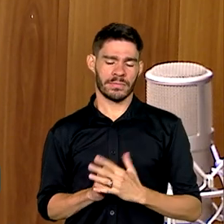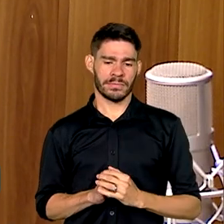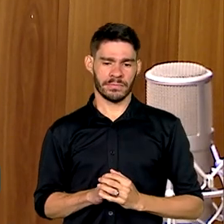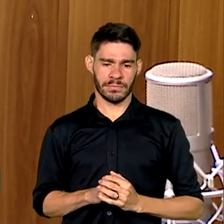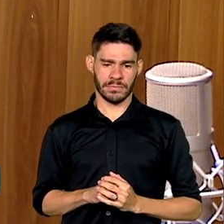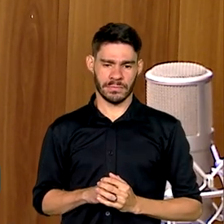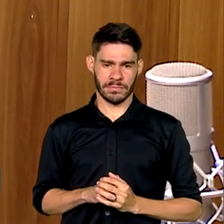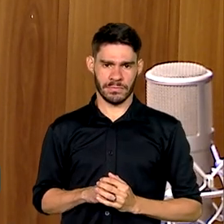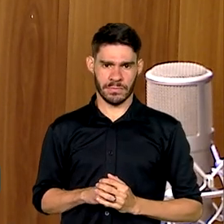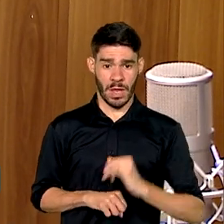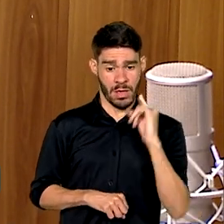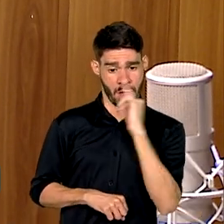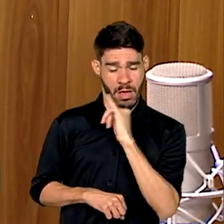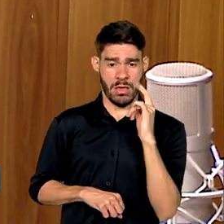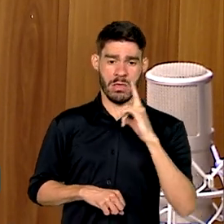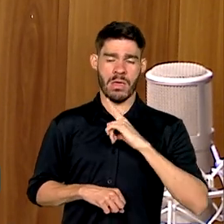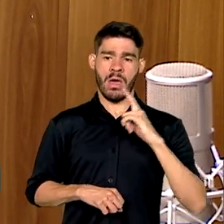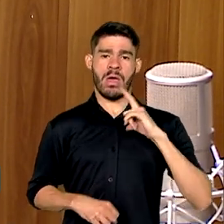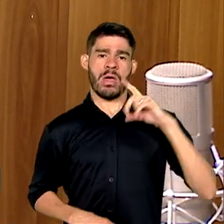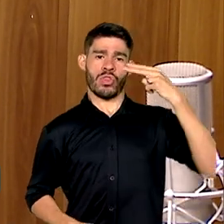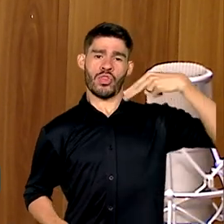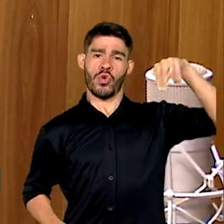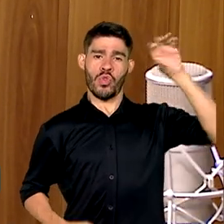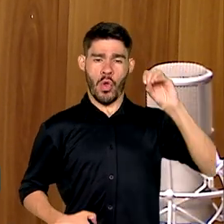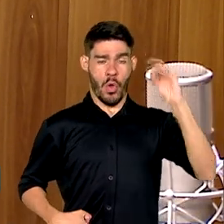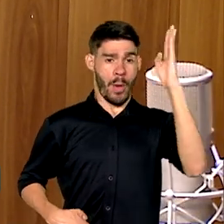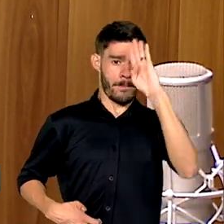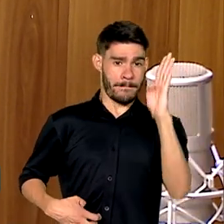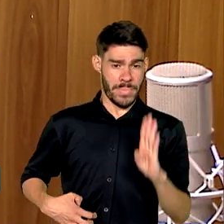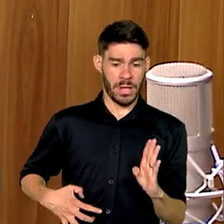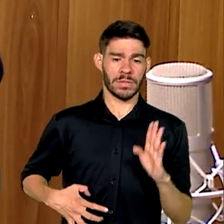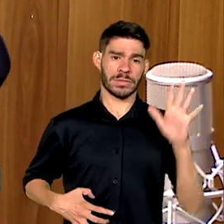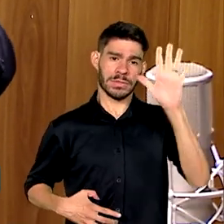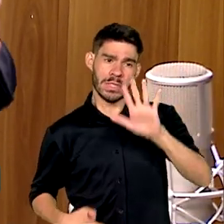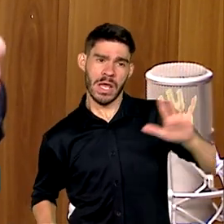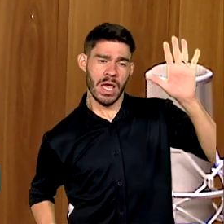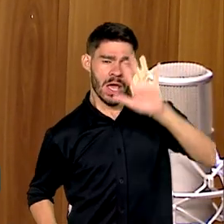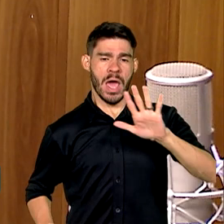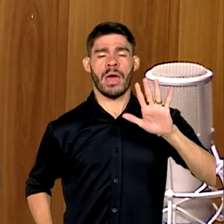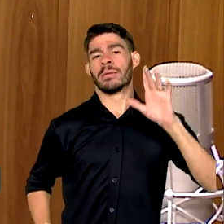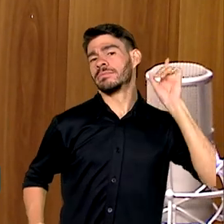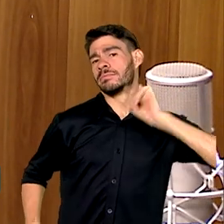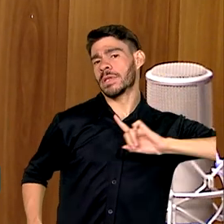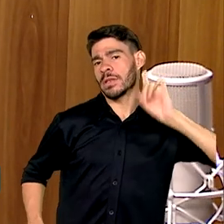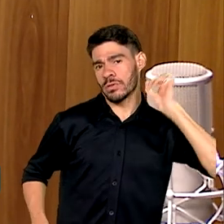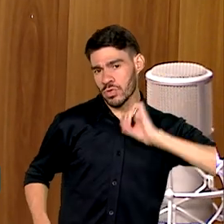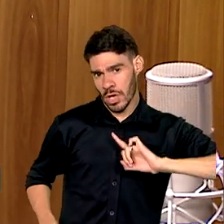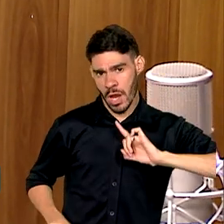a carga que vem do Nordeste brasileiro, do Norte do Jequitinhonha, do Mucuri, de Minas Gerais,